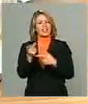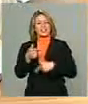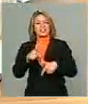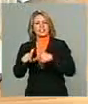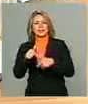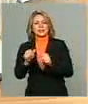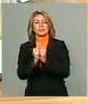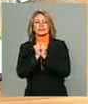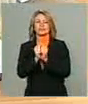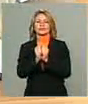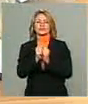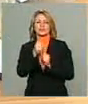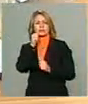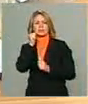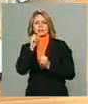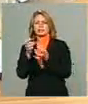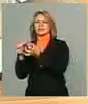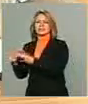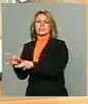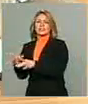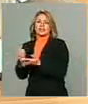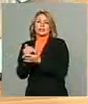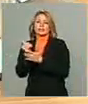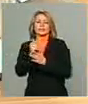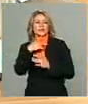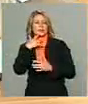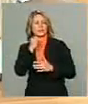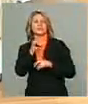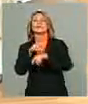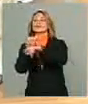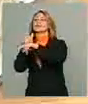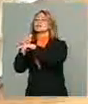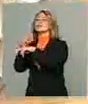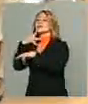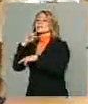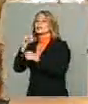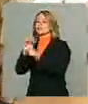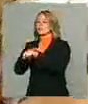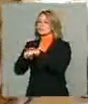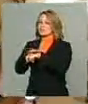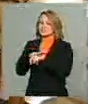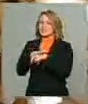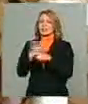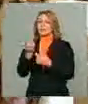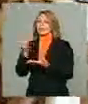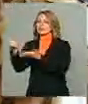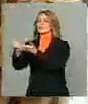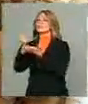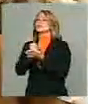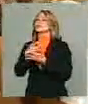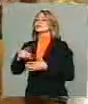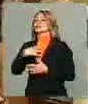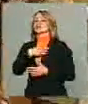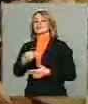despedindo dis Cadê Eu quero falar com o pai dessa menina cadê aí chamaram Meu pai disse assim eu quero contratar sua filha mas nós estamos mais ou menos